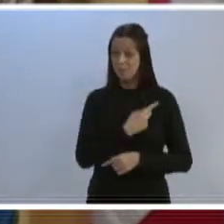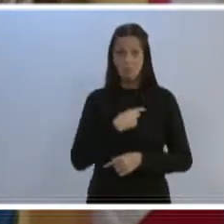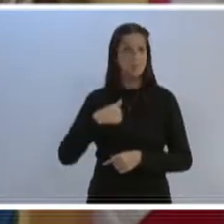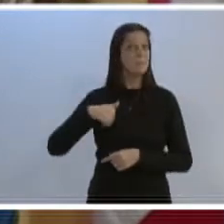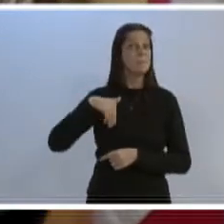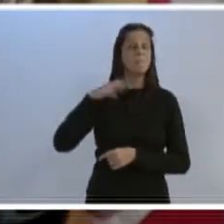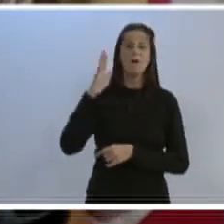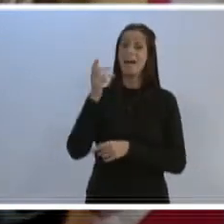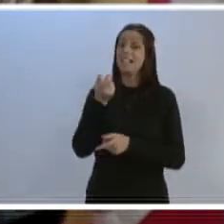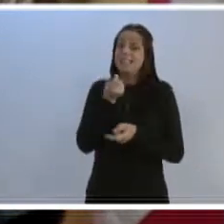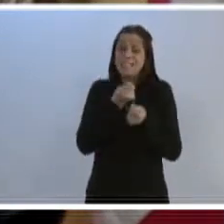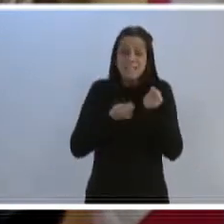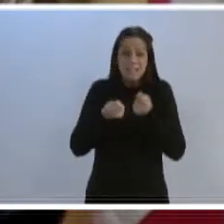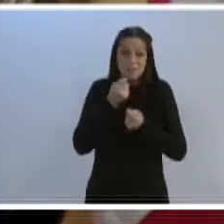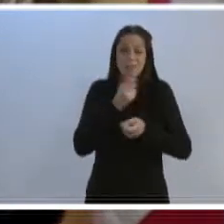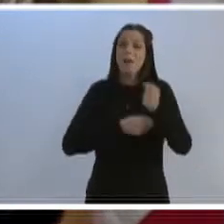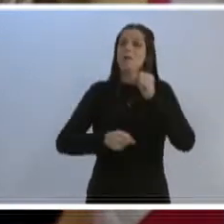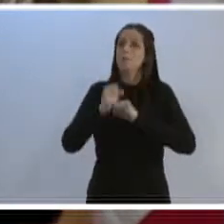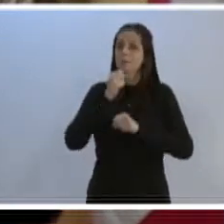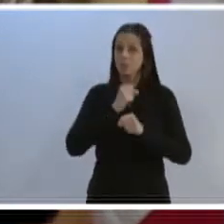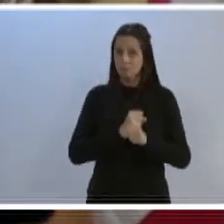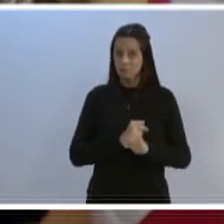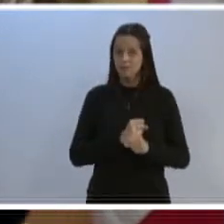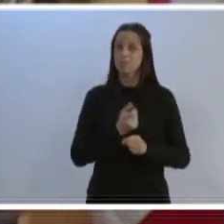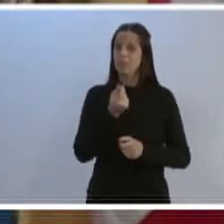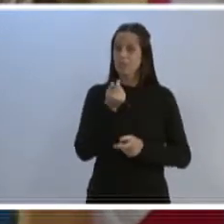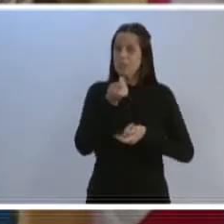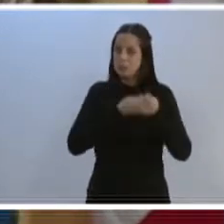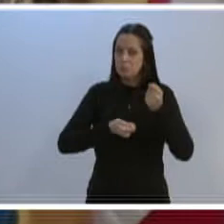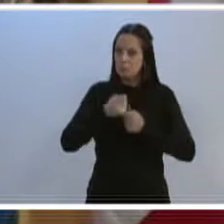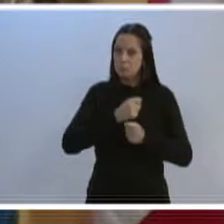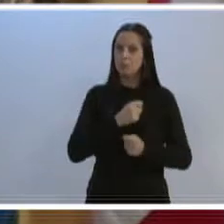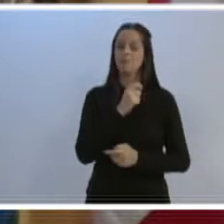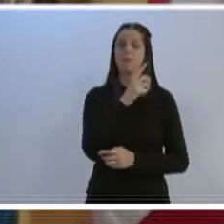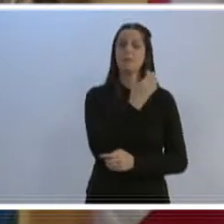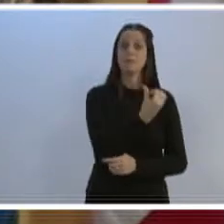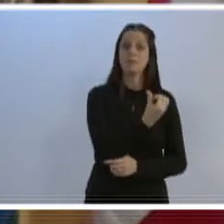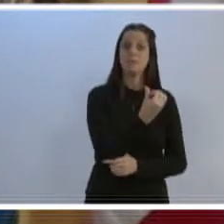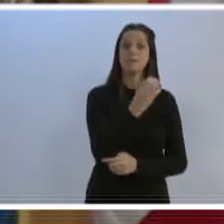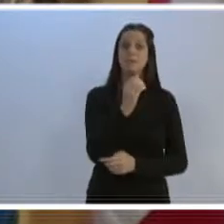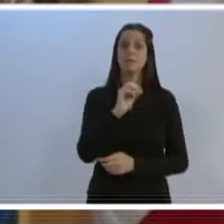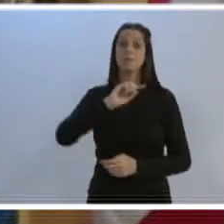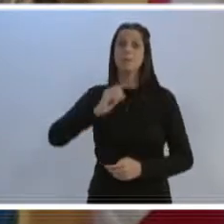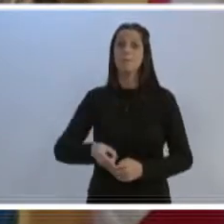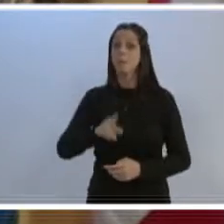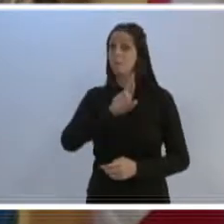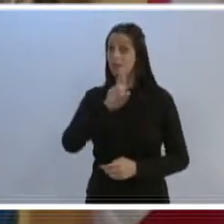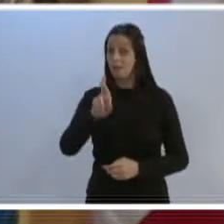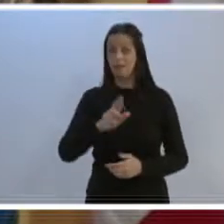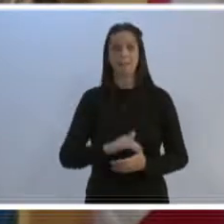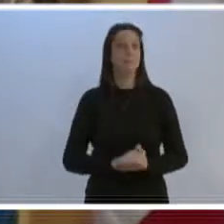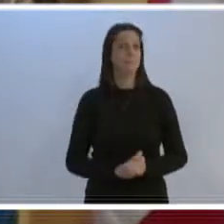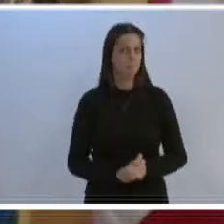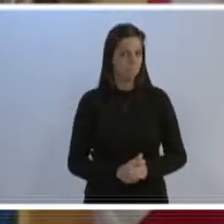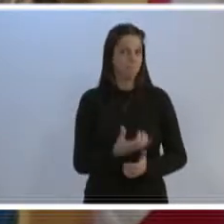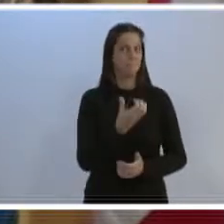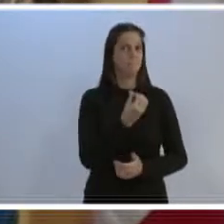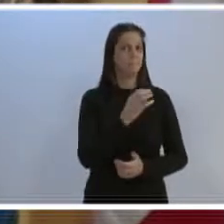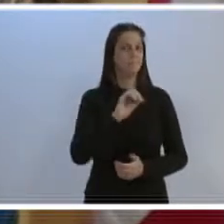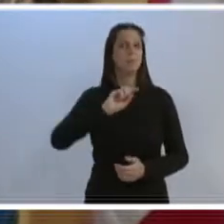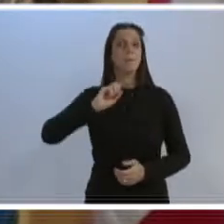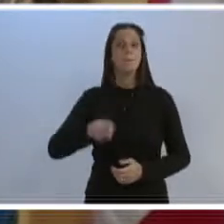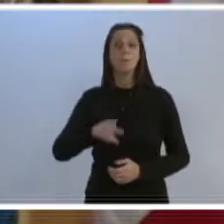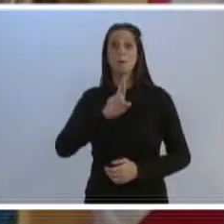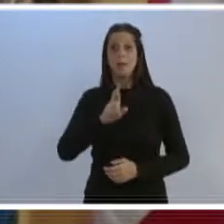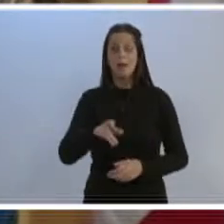só no ano passado o vereador adriano nós economizamos 600 mil reais foram 600 mil reais da economia em